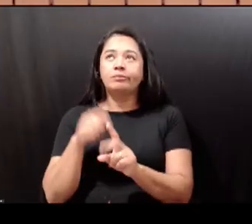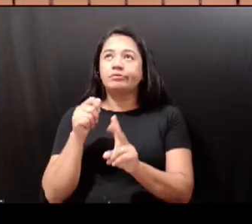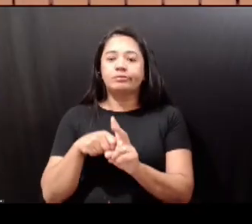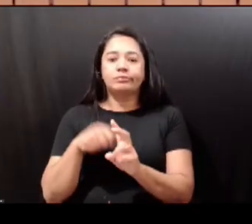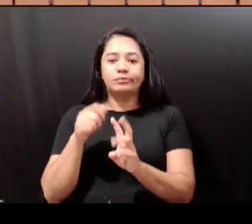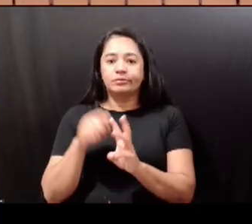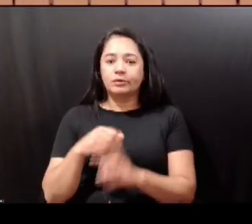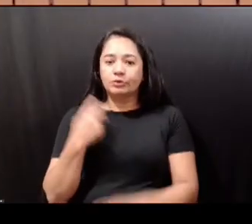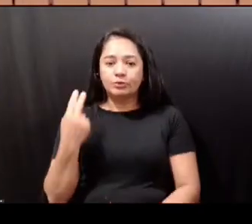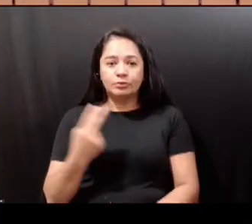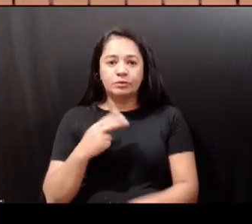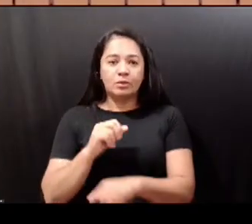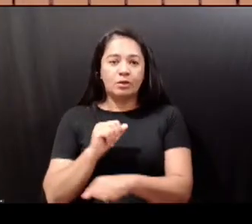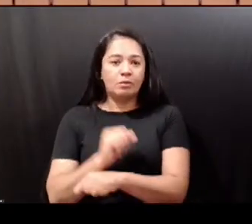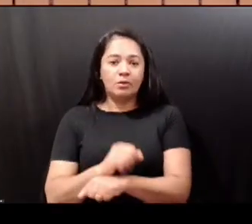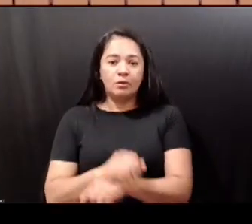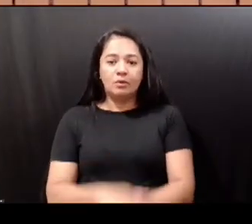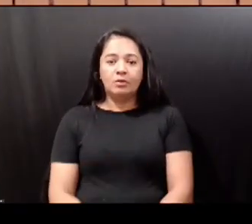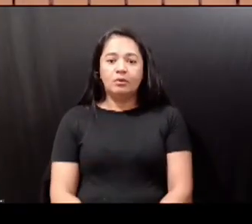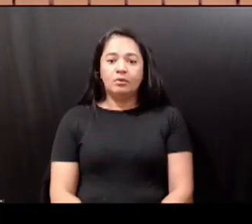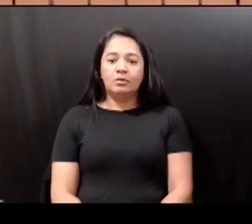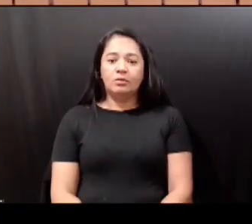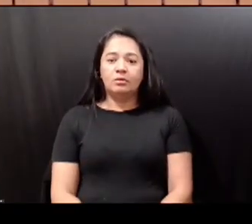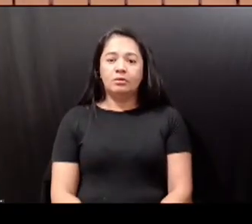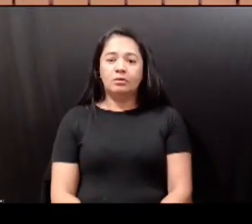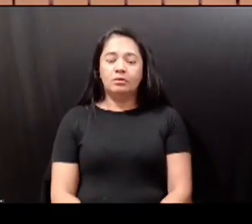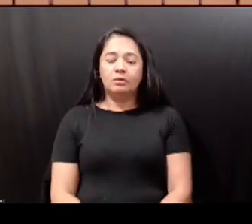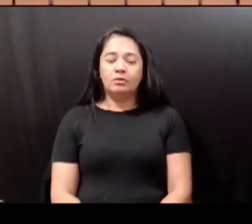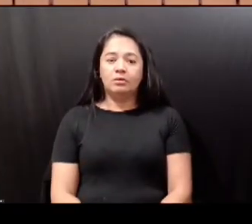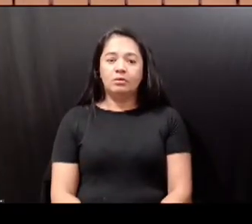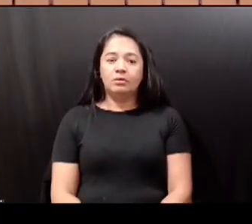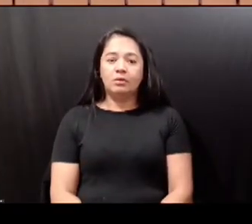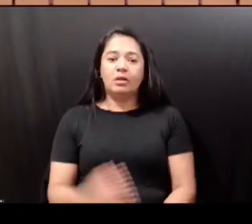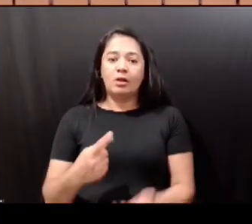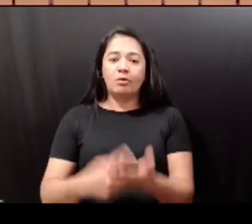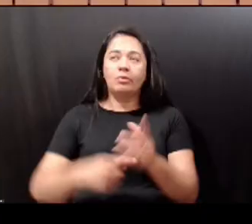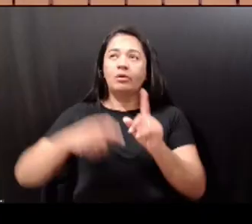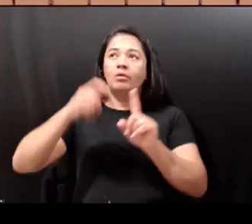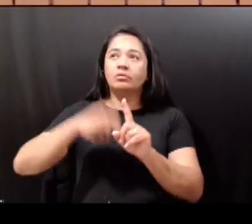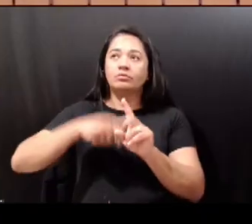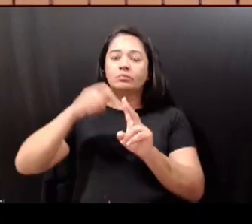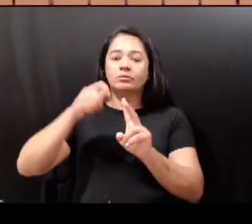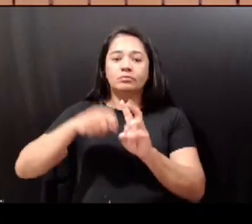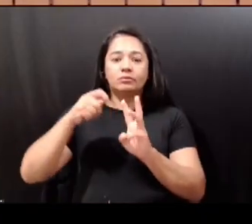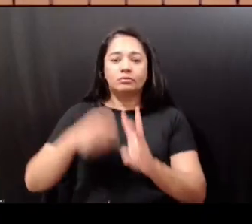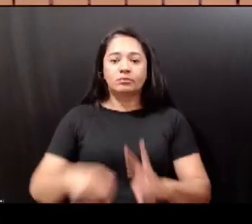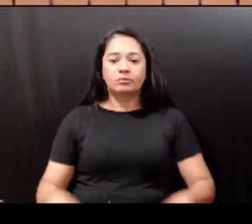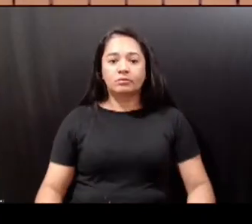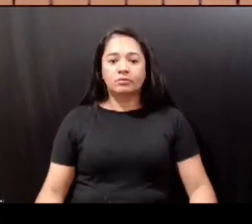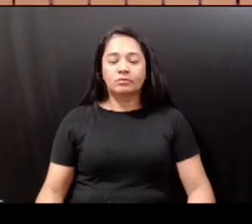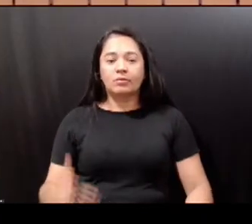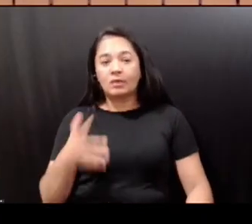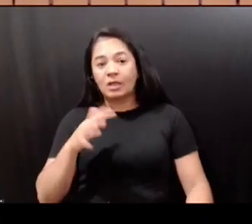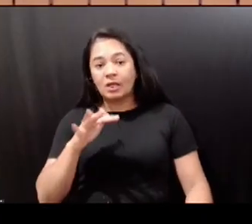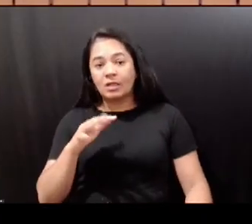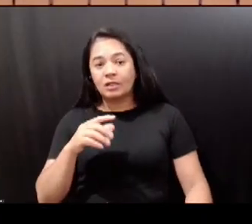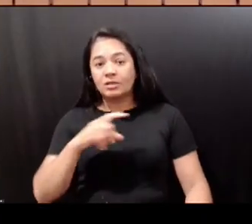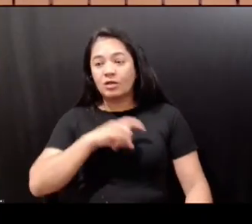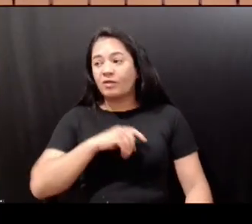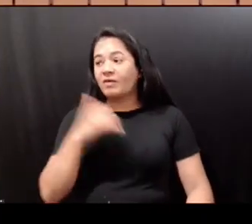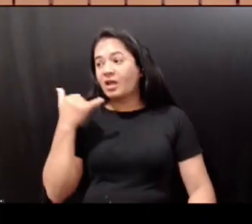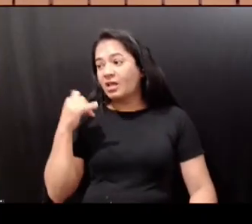não. E aí ela marca para 3, 4 meses. Aí quando, às vezes, o convênio liga para ela, ó, sua consulta